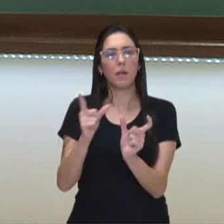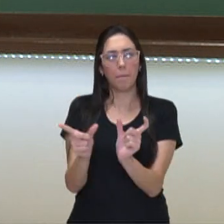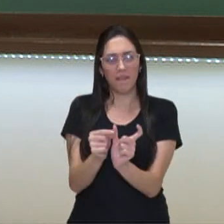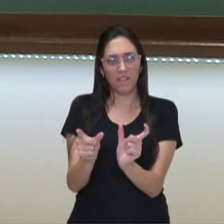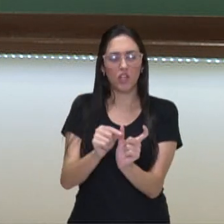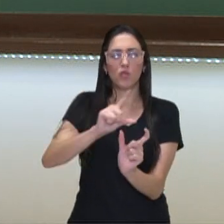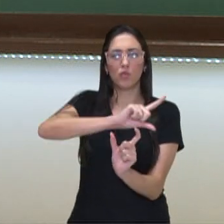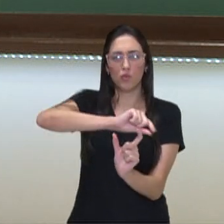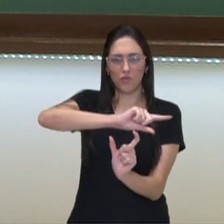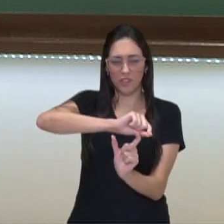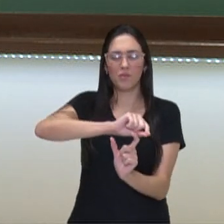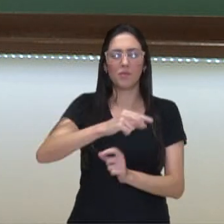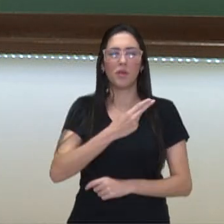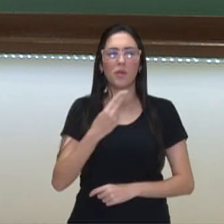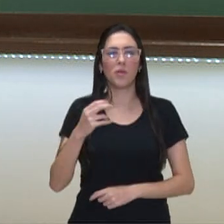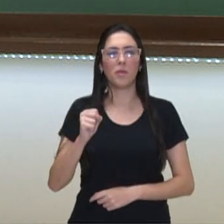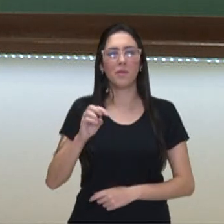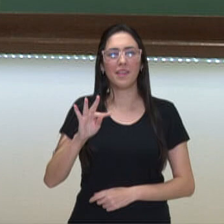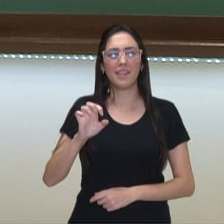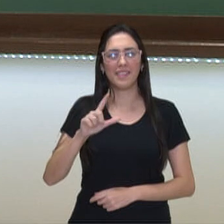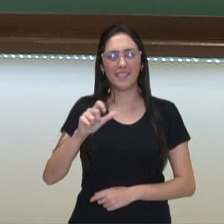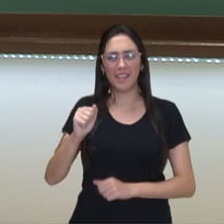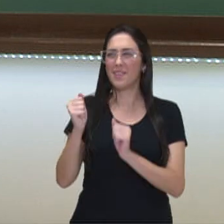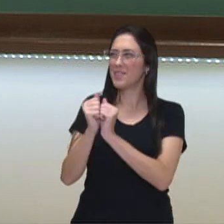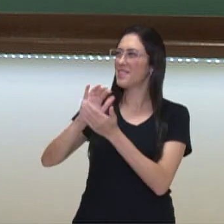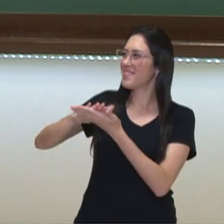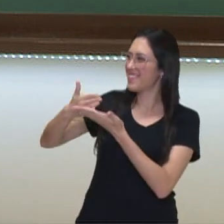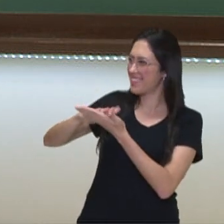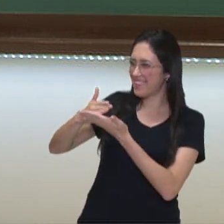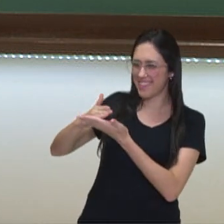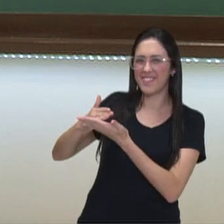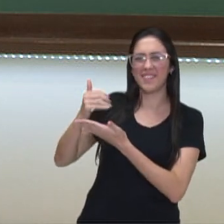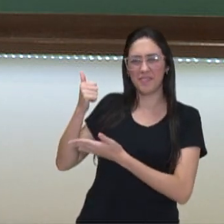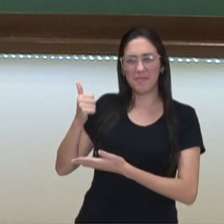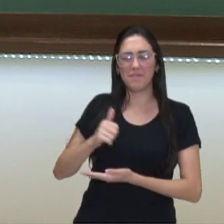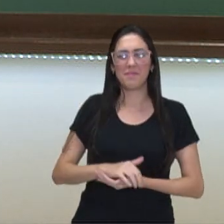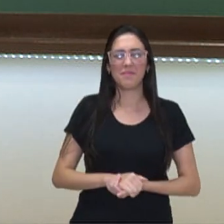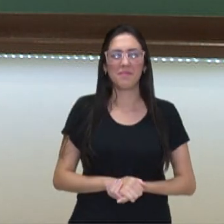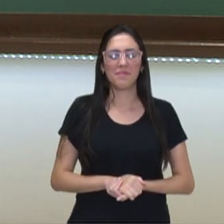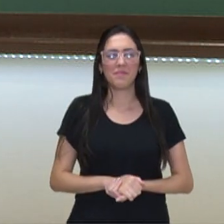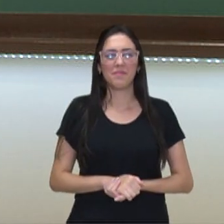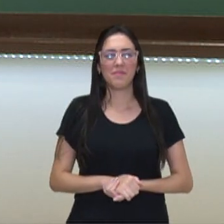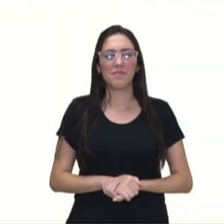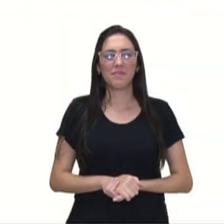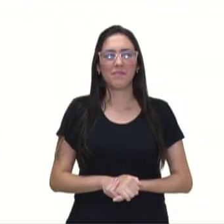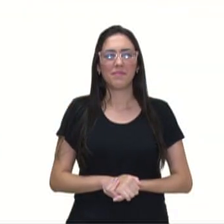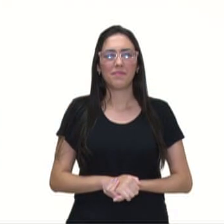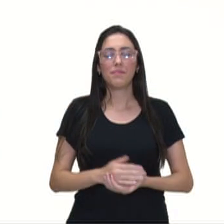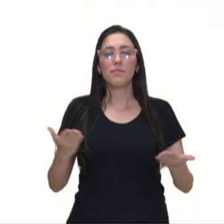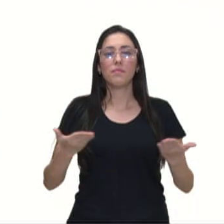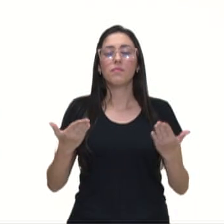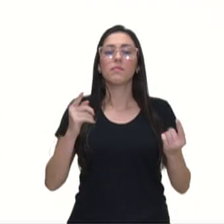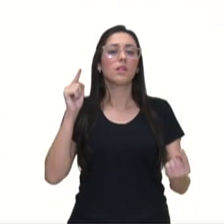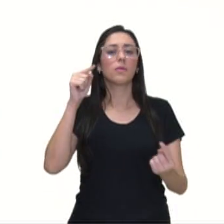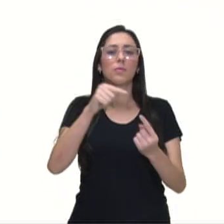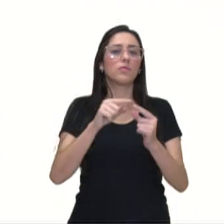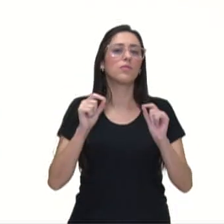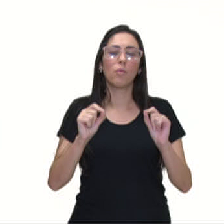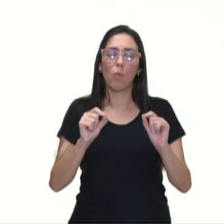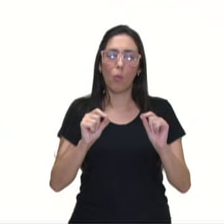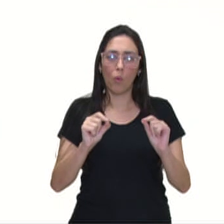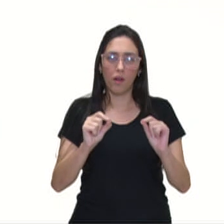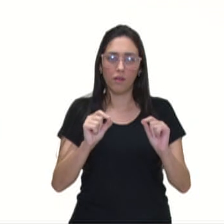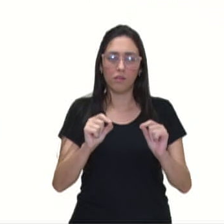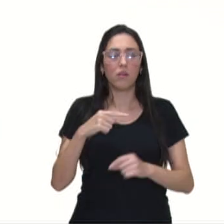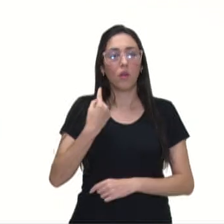sufixos. Eu sou a professora Estela e essa é a Jéssica. O objetivo dessa aula é